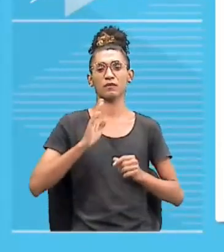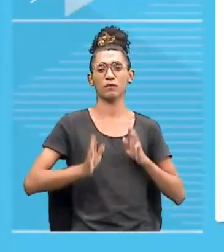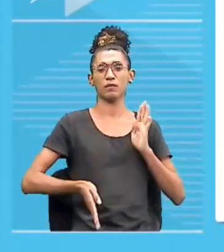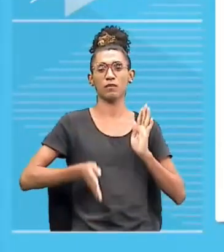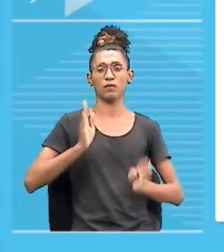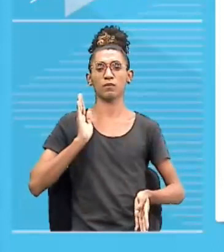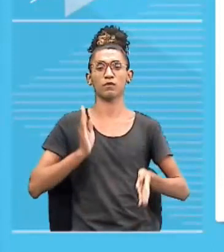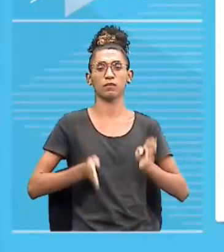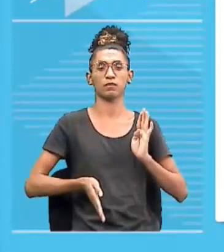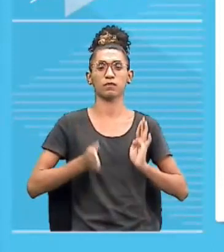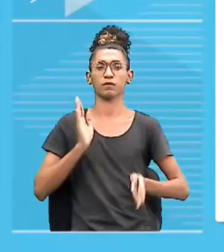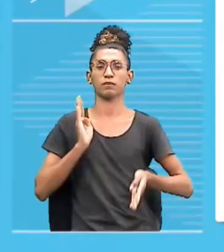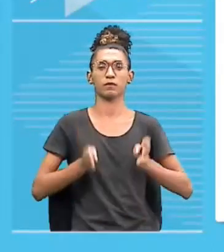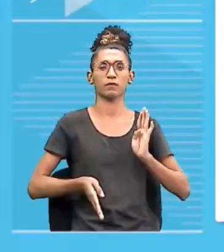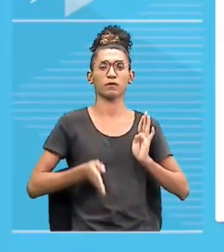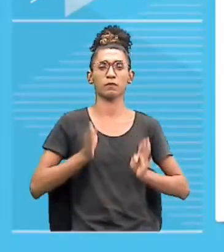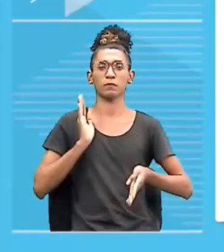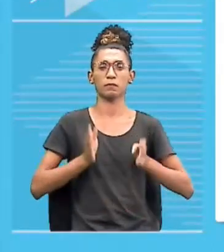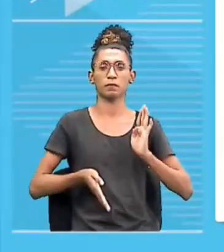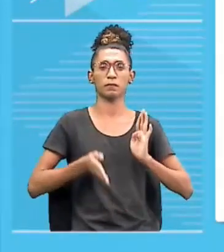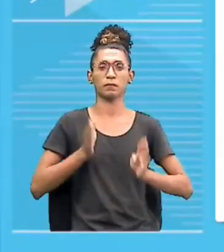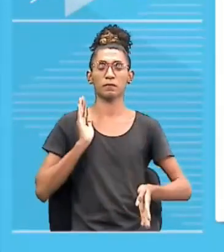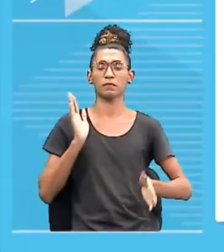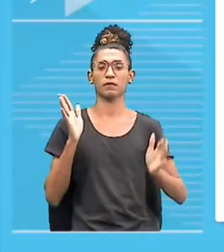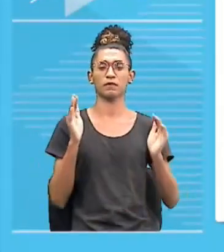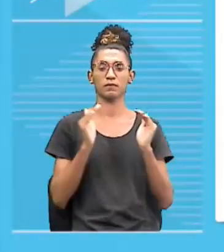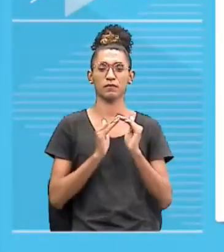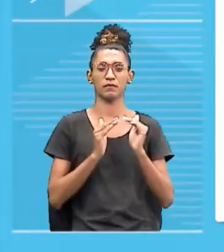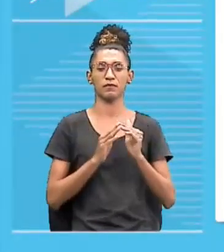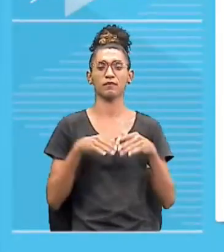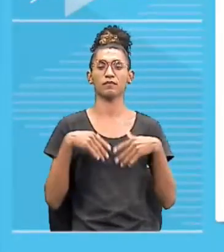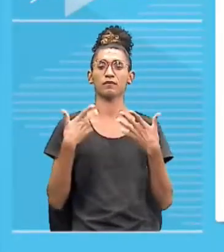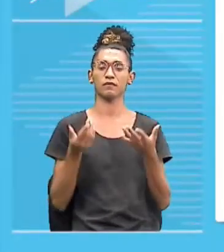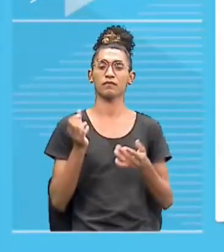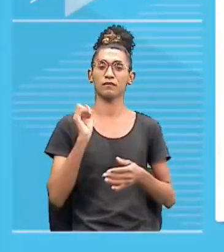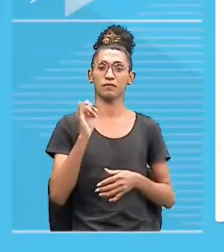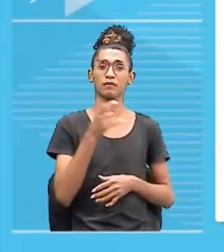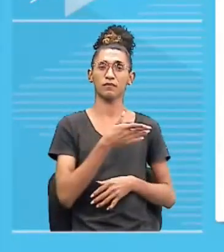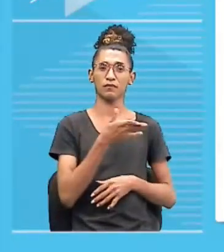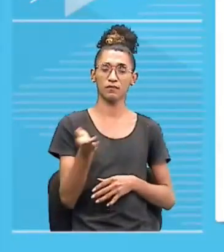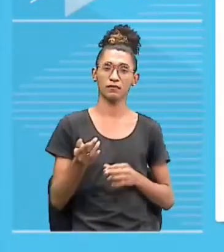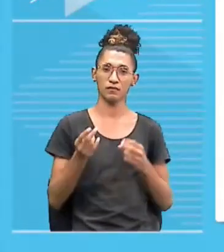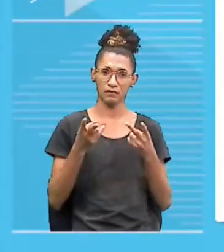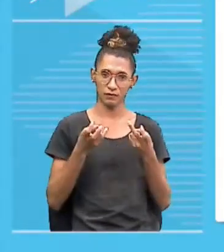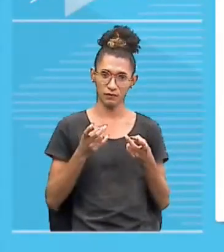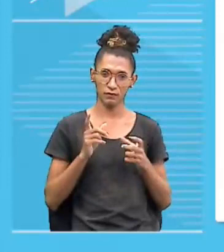casa, tá certo? Essas ferramentas, se vocês perceberem, elas são